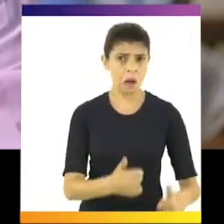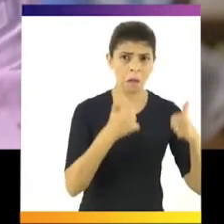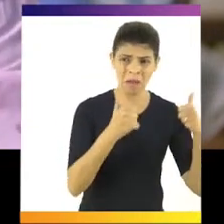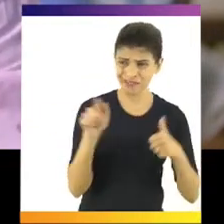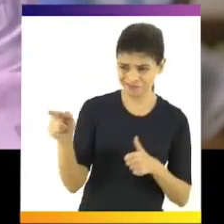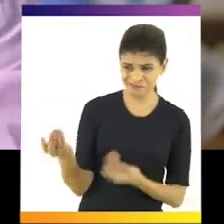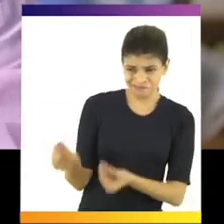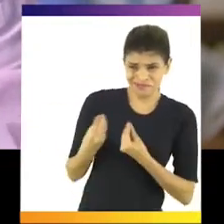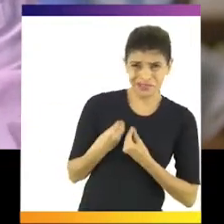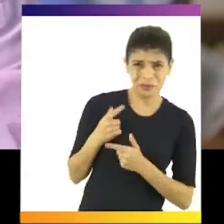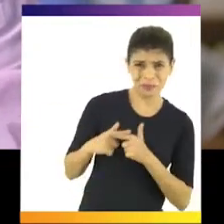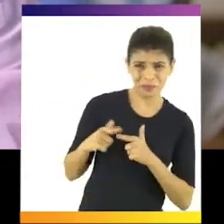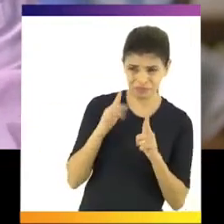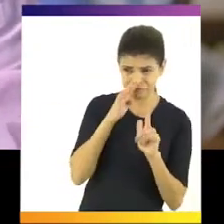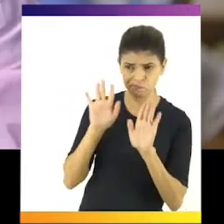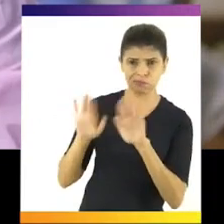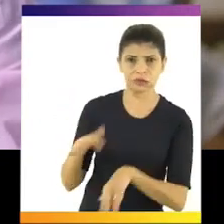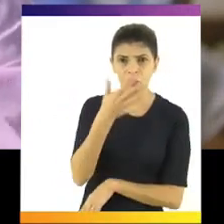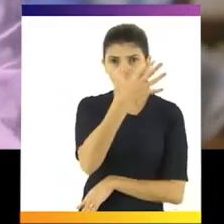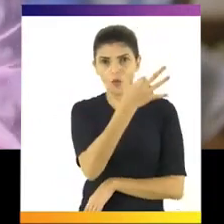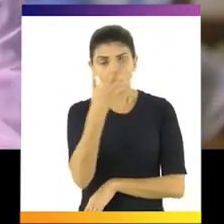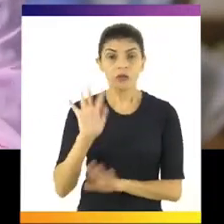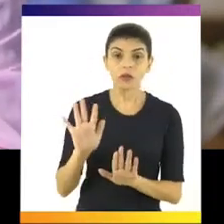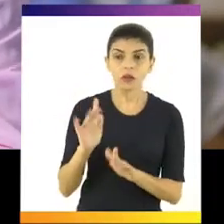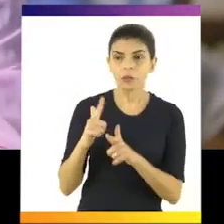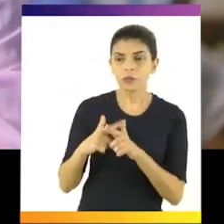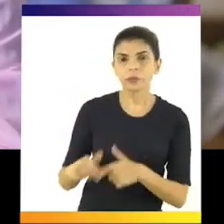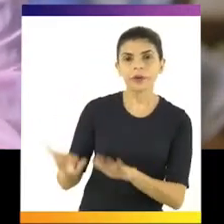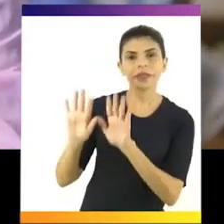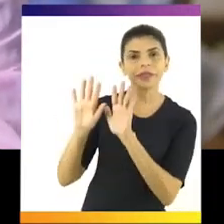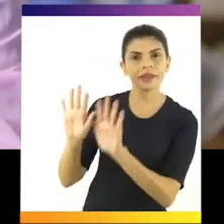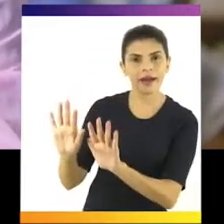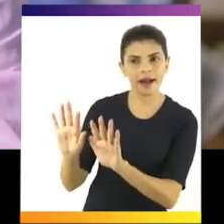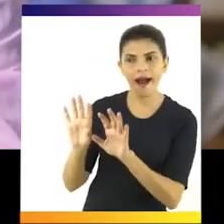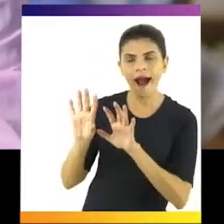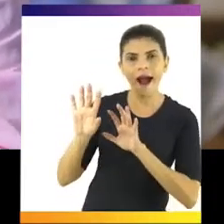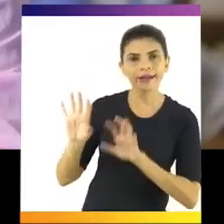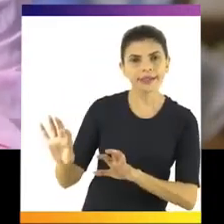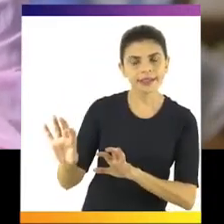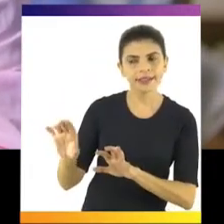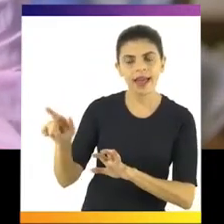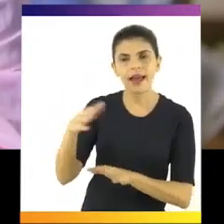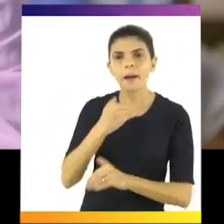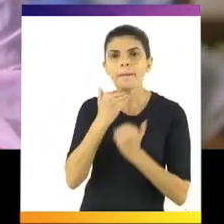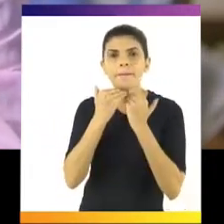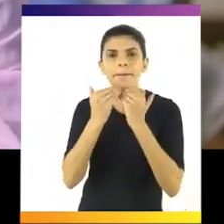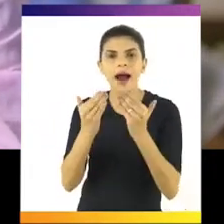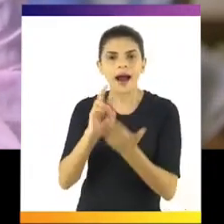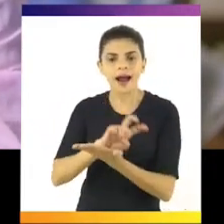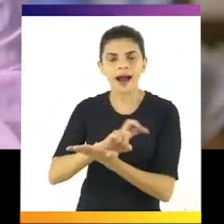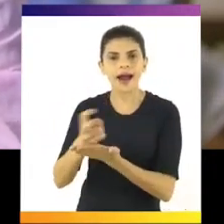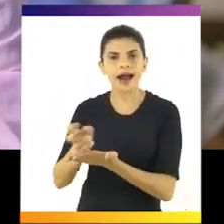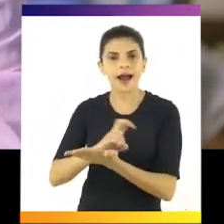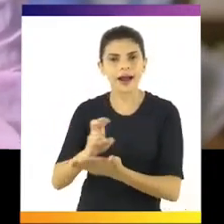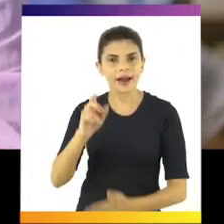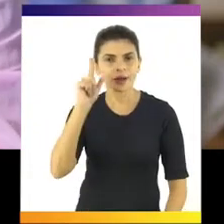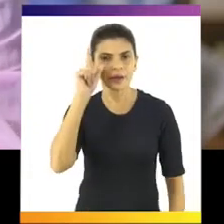saúde. E a pessoa tá com aquele problema ali, tá vendo? Mas aquele é o problema dela. Aquilo tá tirando o sono